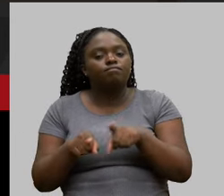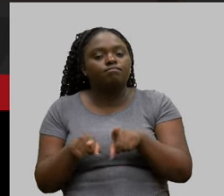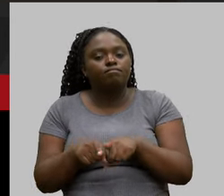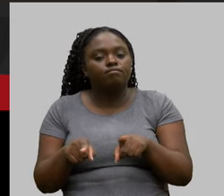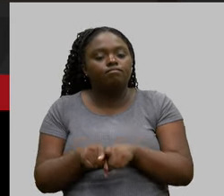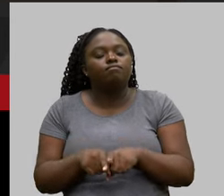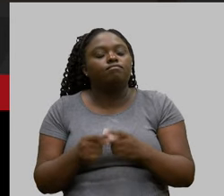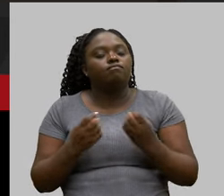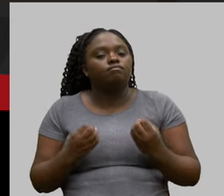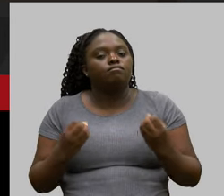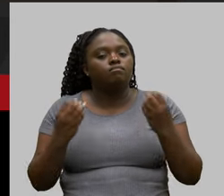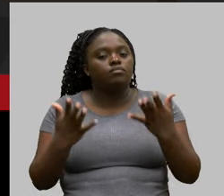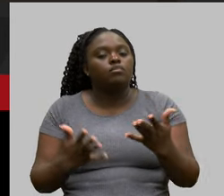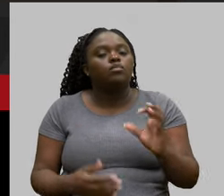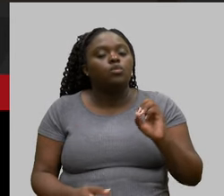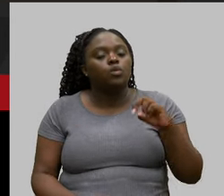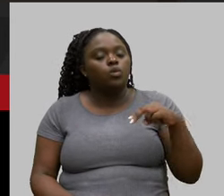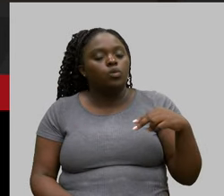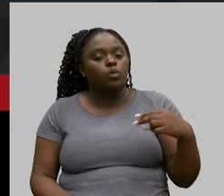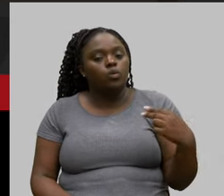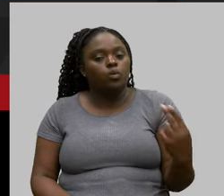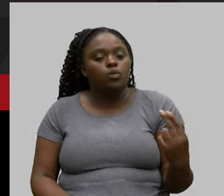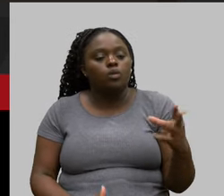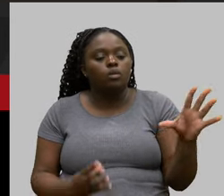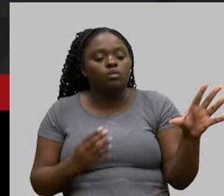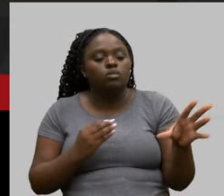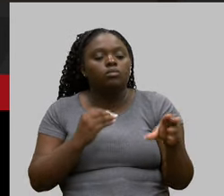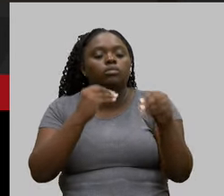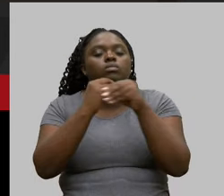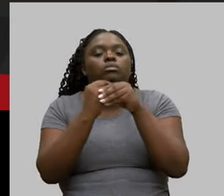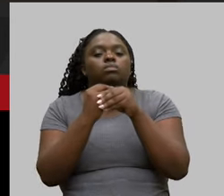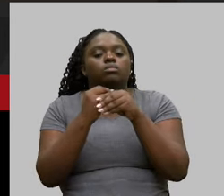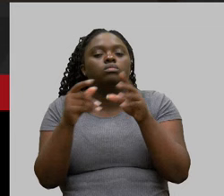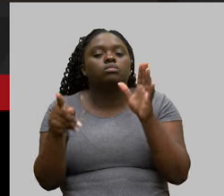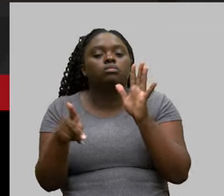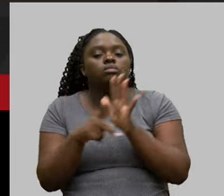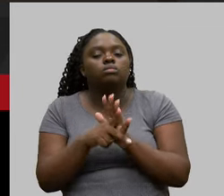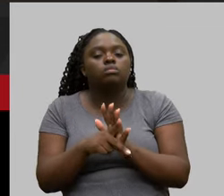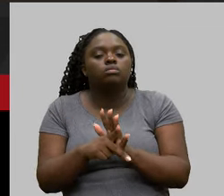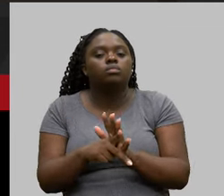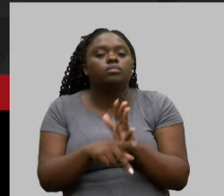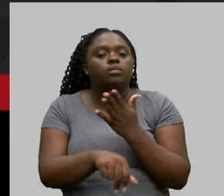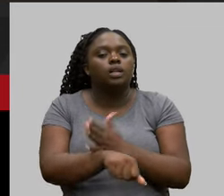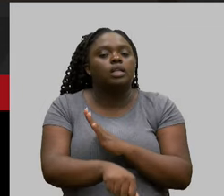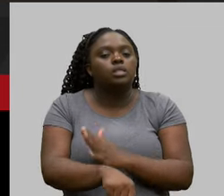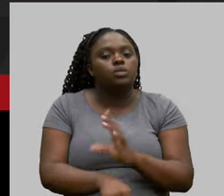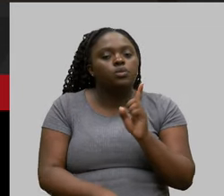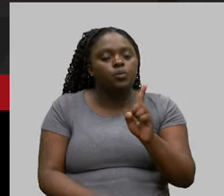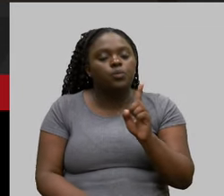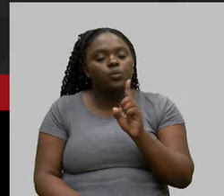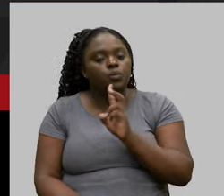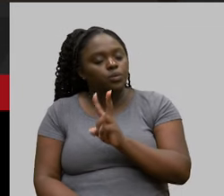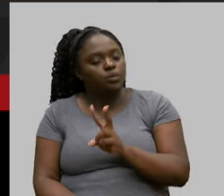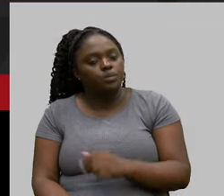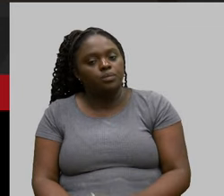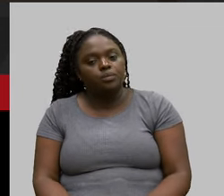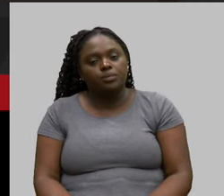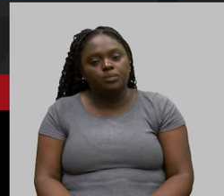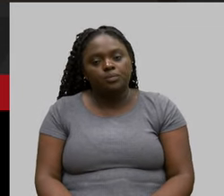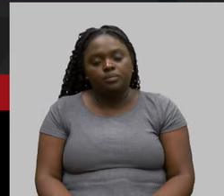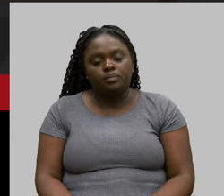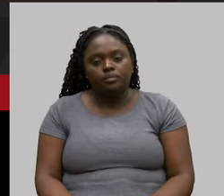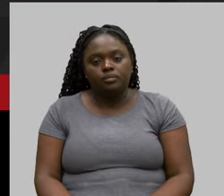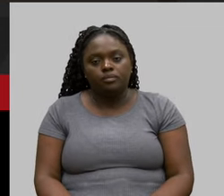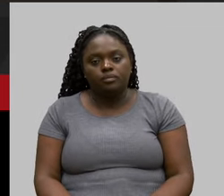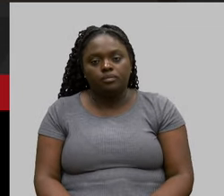contribuições ou a complementação de benefícios na forma dos incisos 1 e 2 a compensação financeira com regime